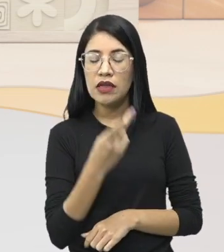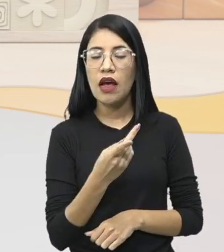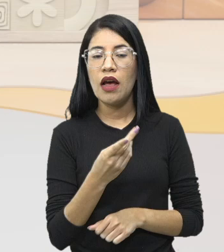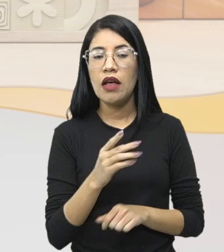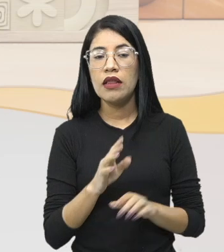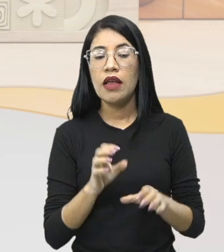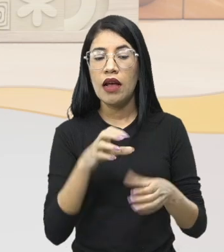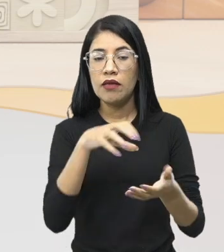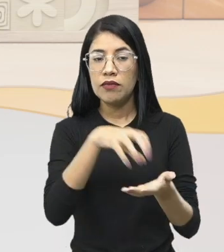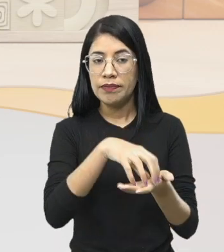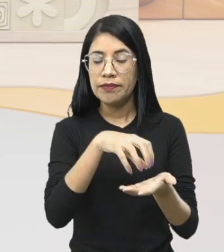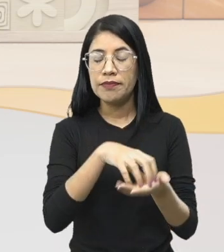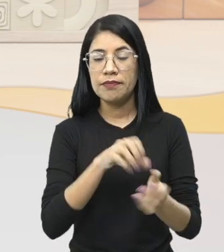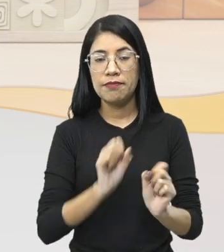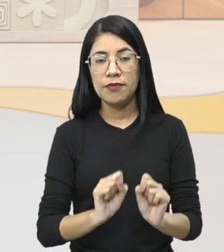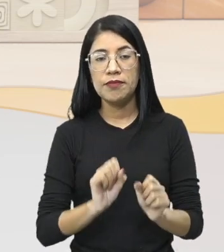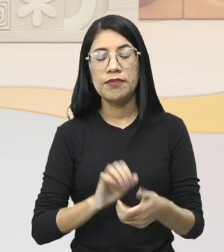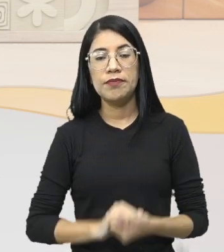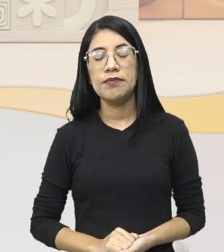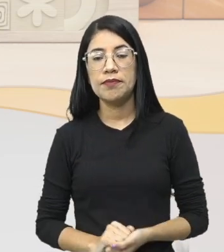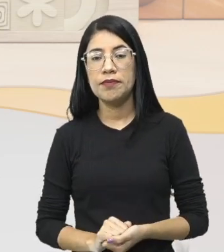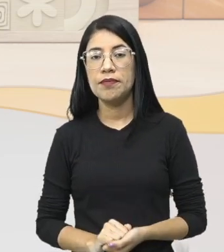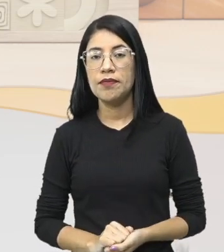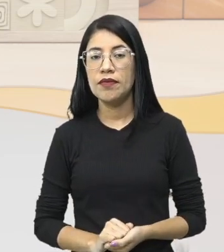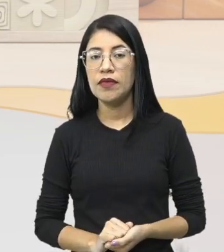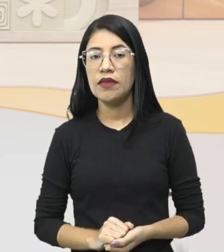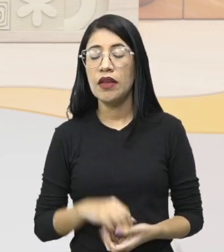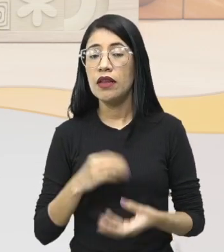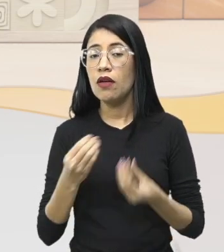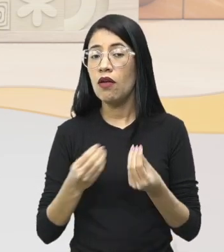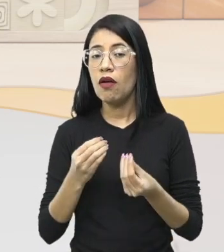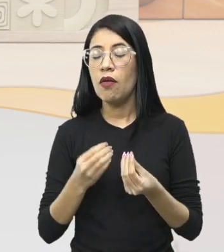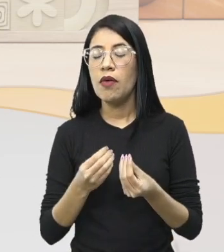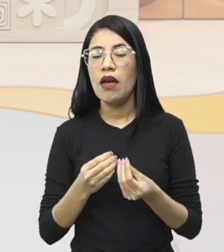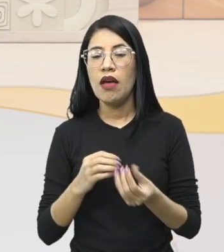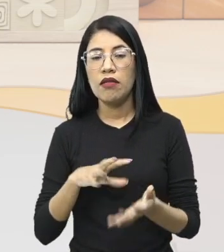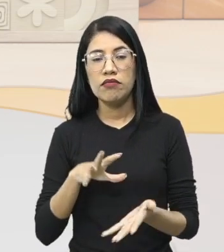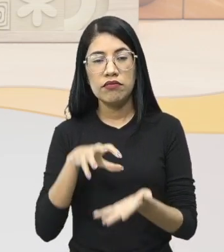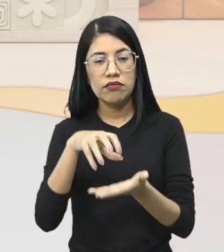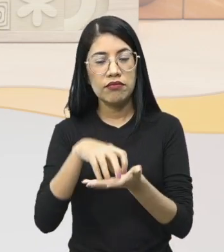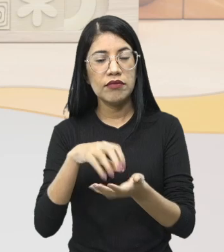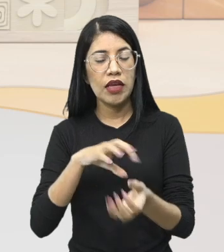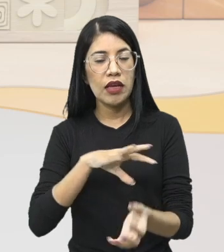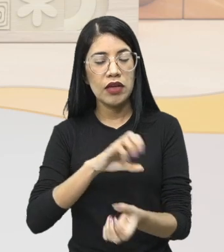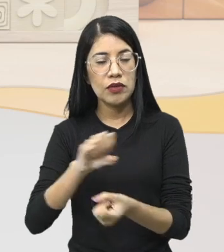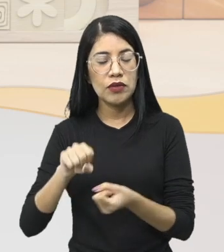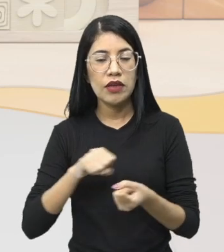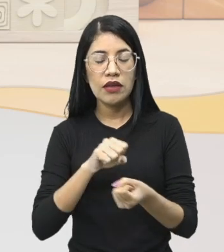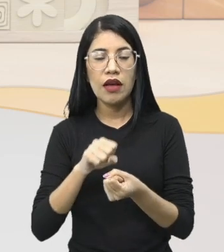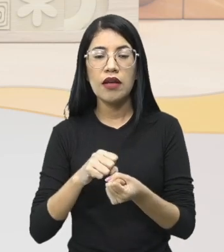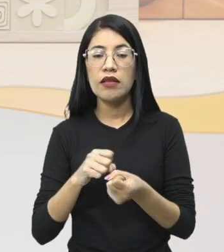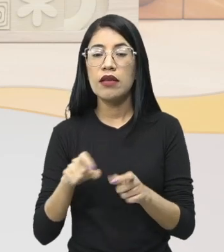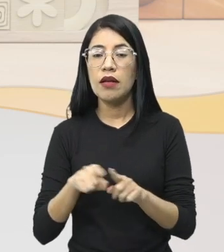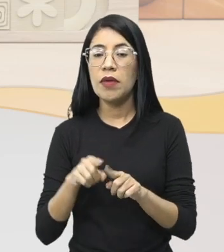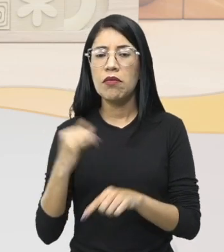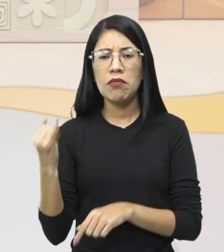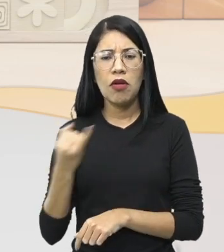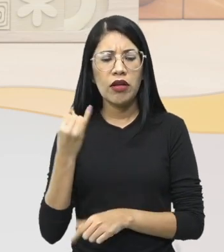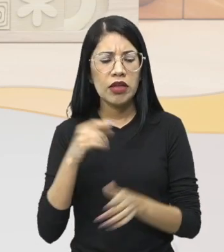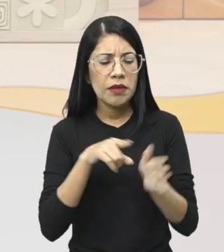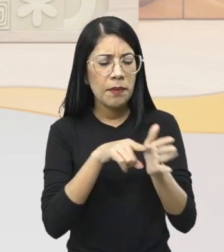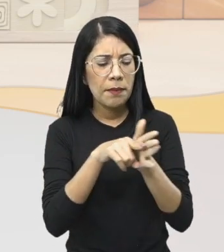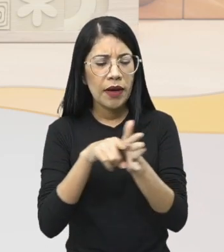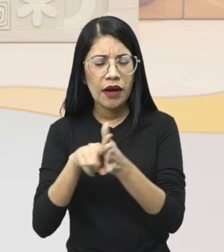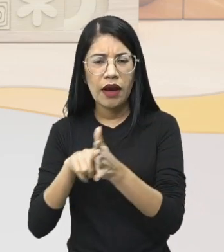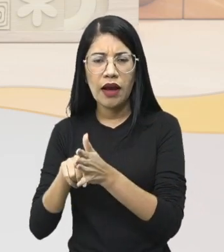dentro daquela unidade de uso sustentável. Então, essas unidades de uso sustentável, elas também servem como importantes laboratórios, né,